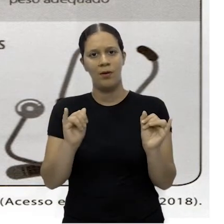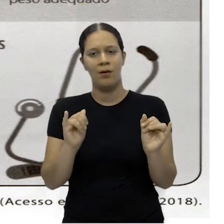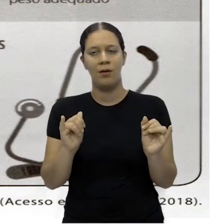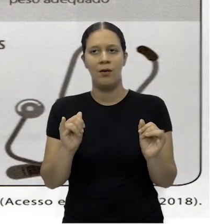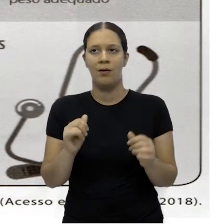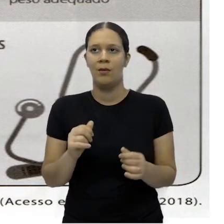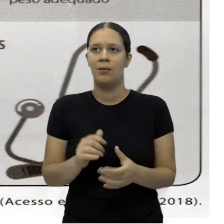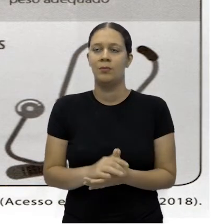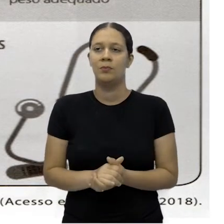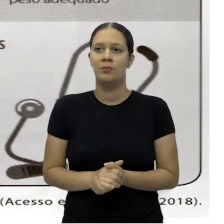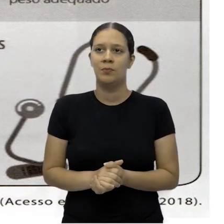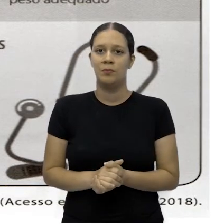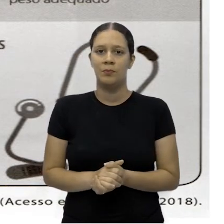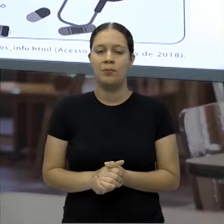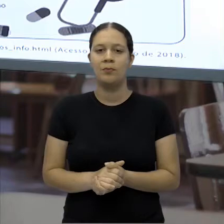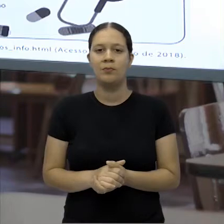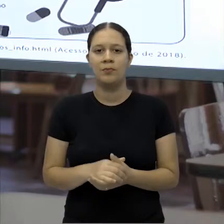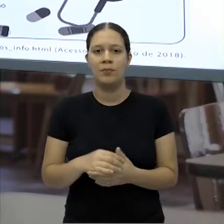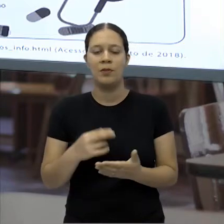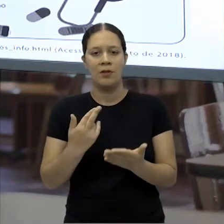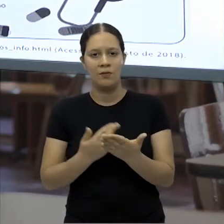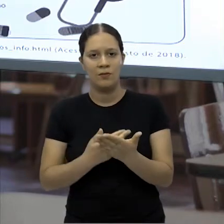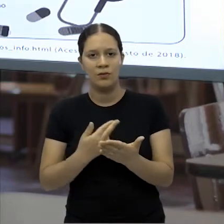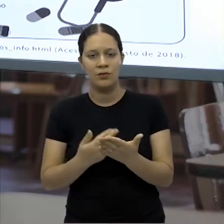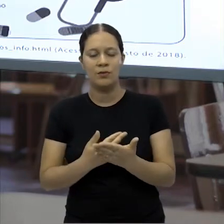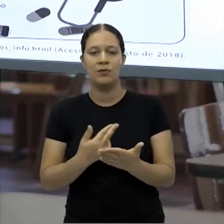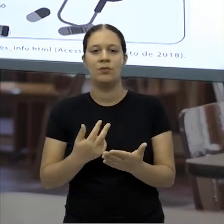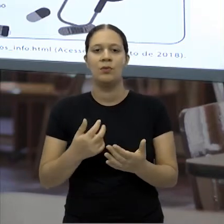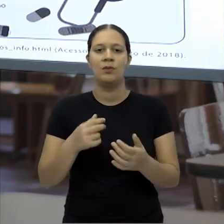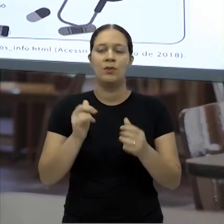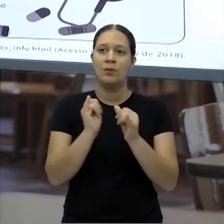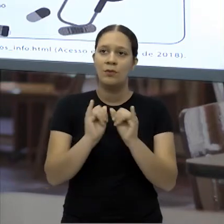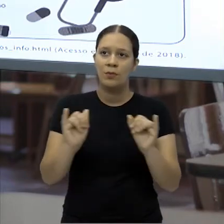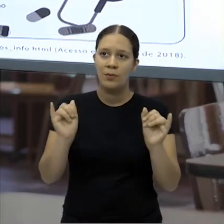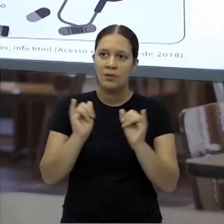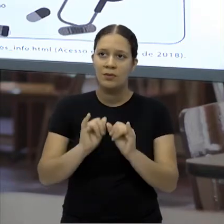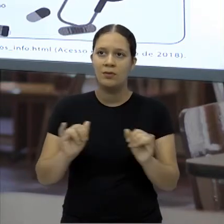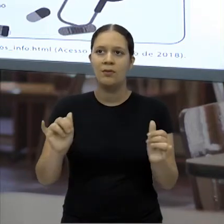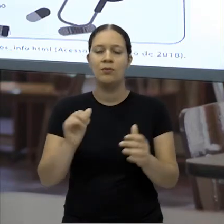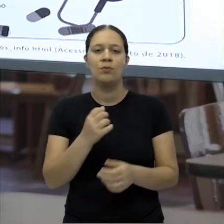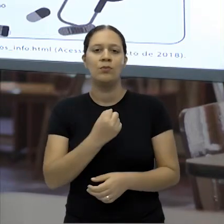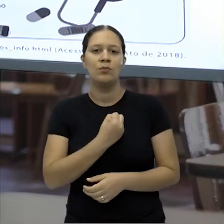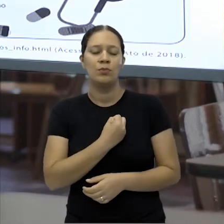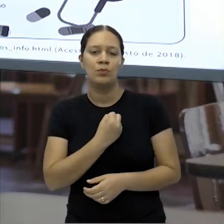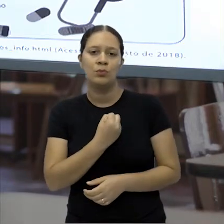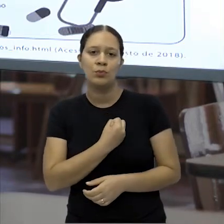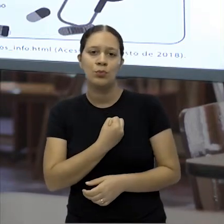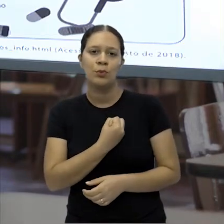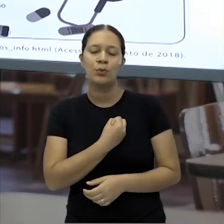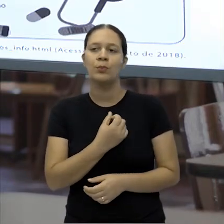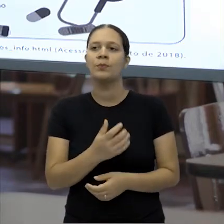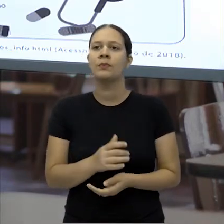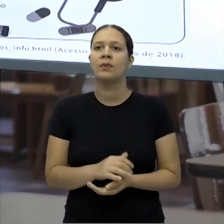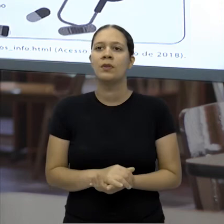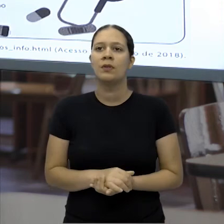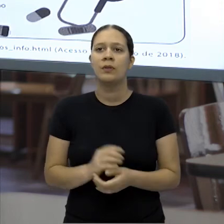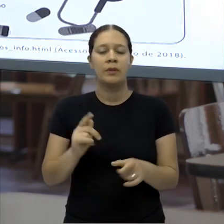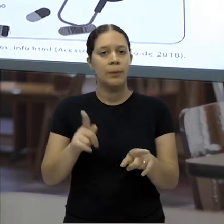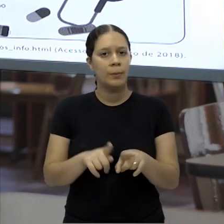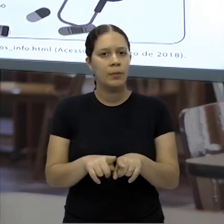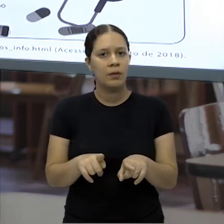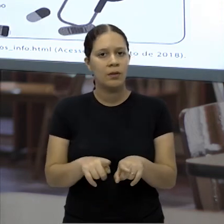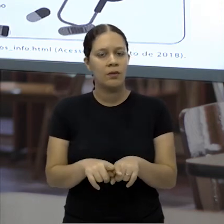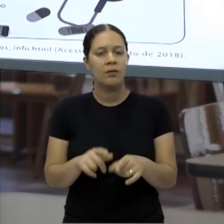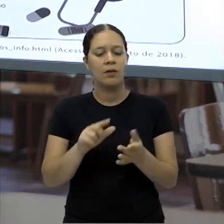coloca isso aqui para facilitar. E tem os desenhos, as imagens, as informações, os números. Isso é um infográfico.